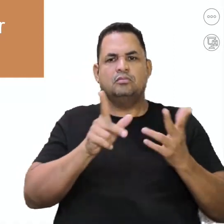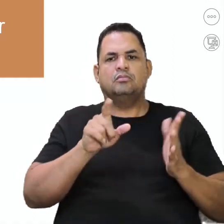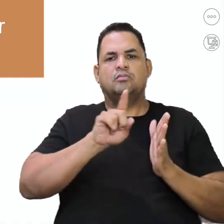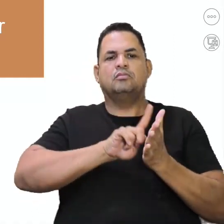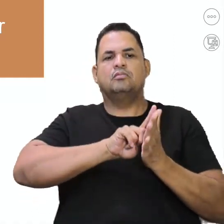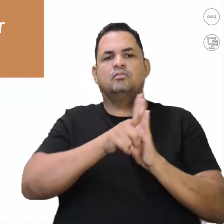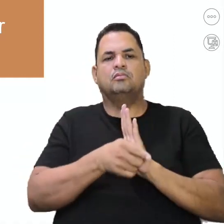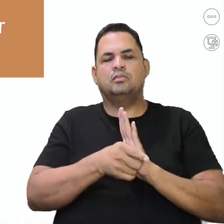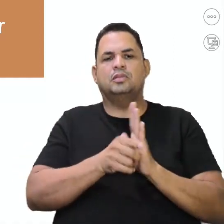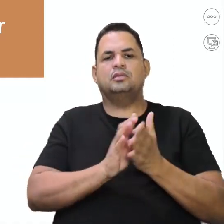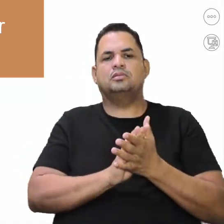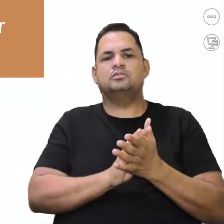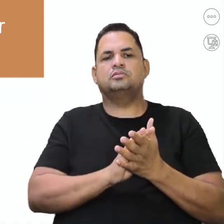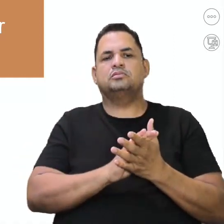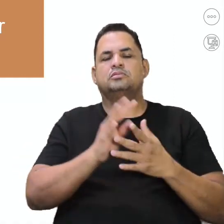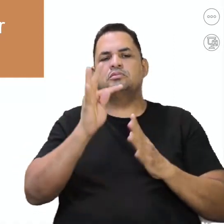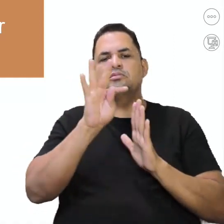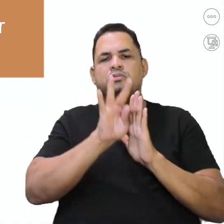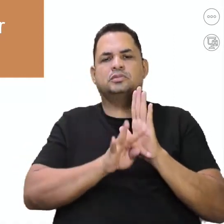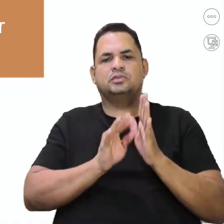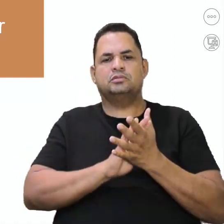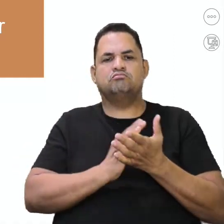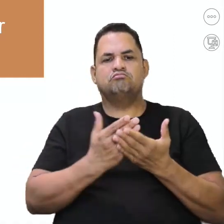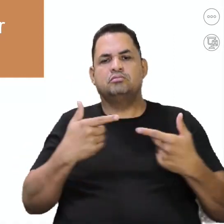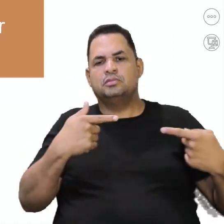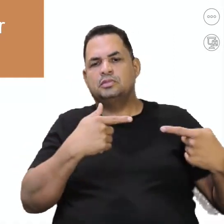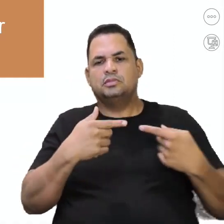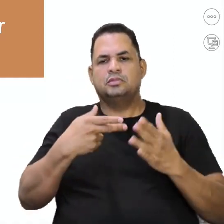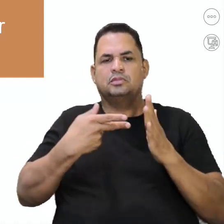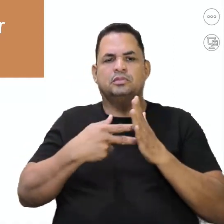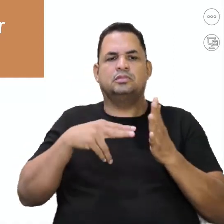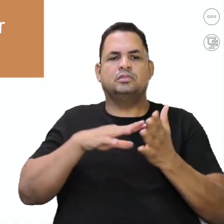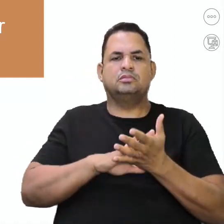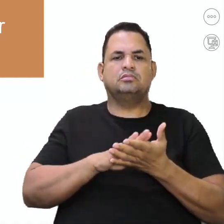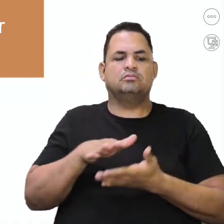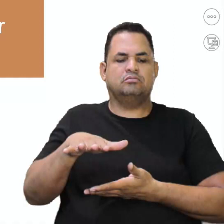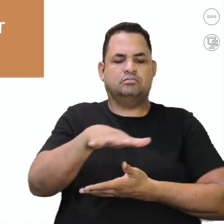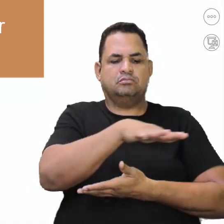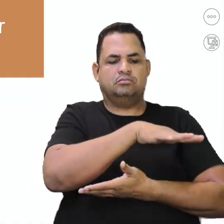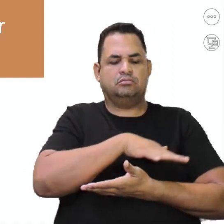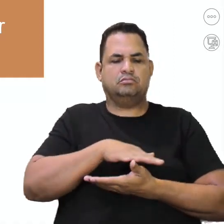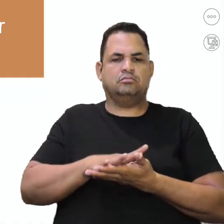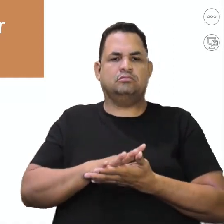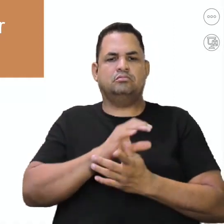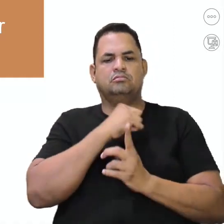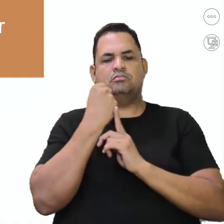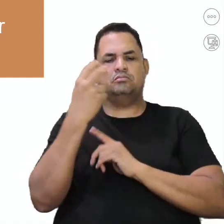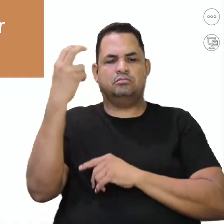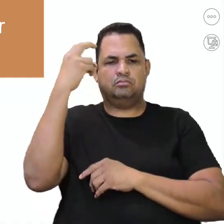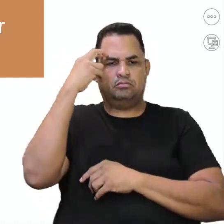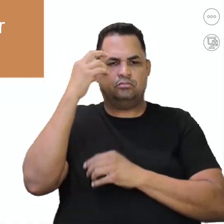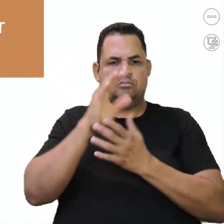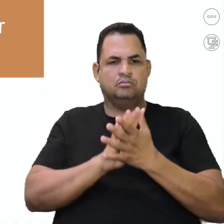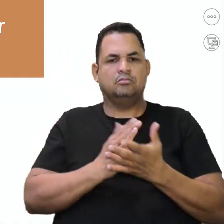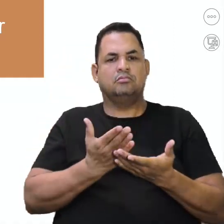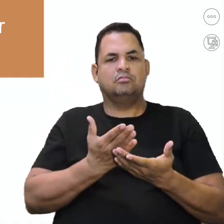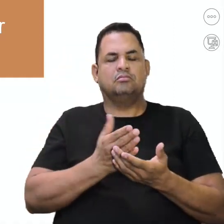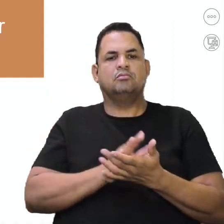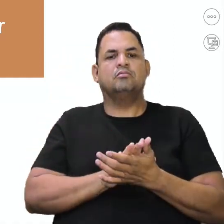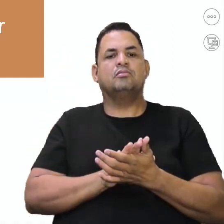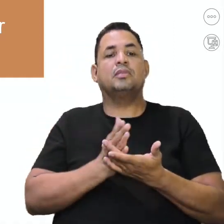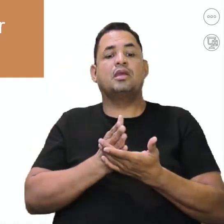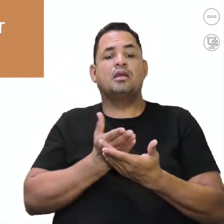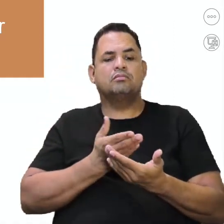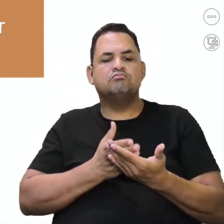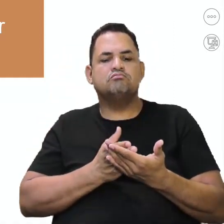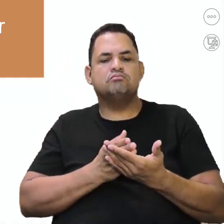gêneros textuais, relacionando seus significados ao âmbito sociocultural. E também recorrer